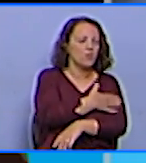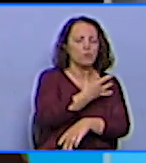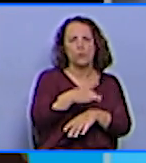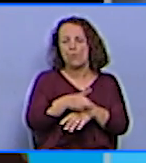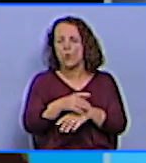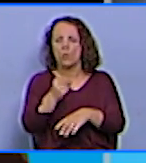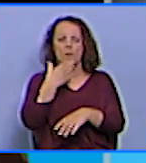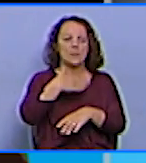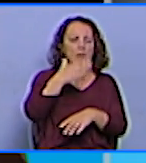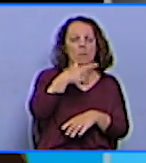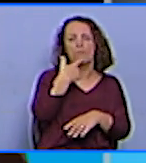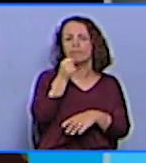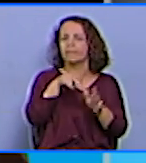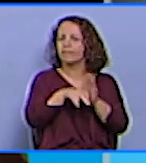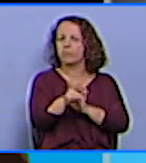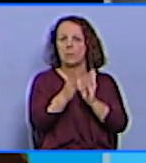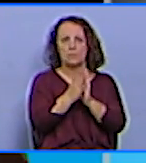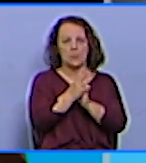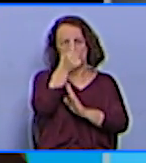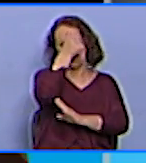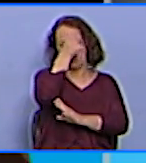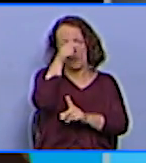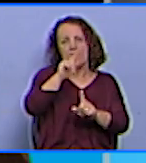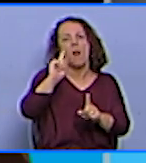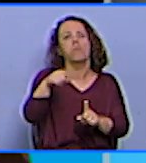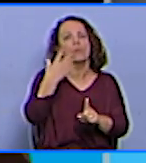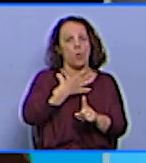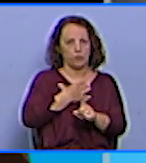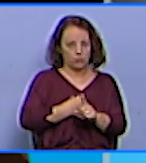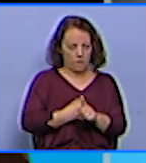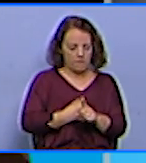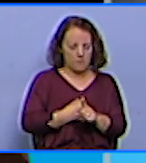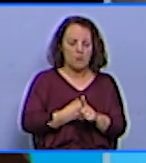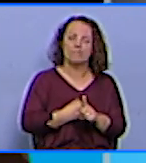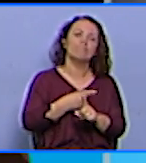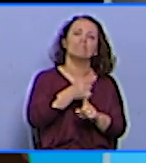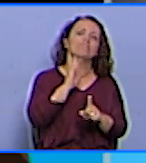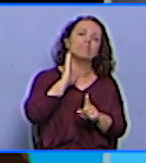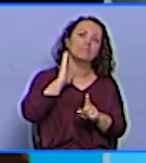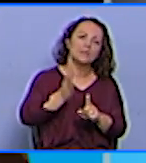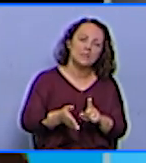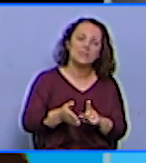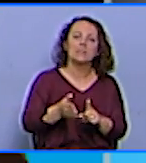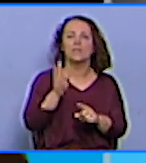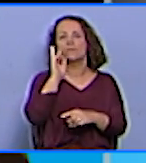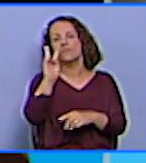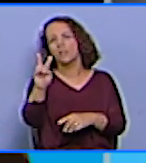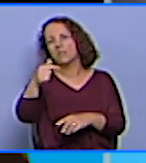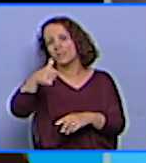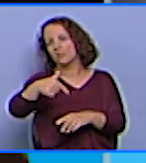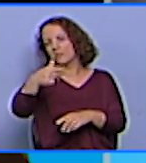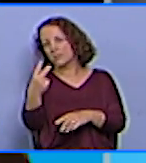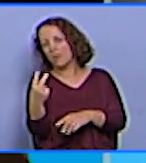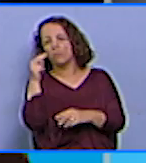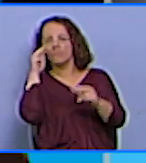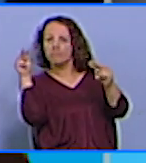podem participar na Eucaristia Dominical como gostariam. Têm que, através da comunicação social, participar